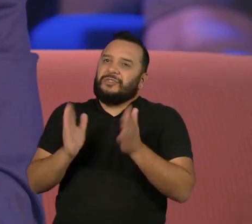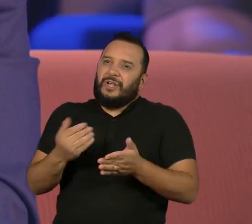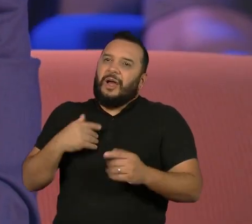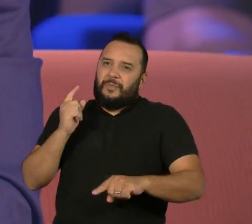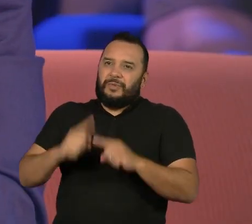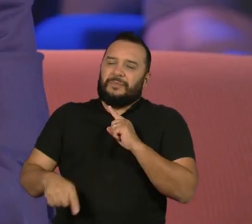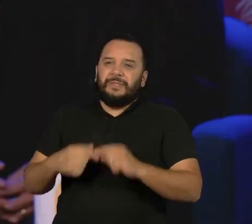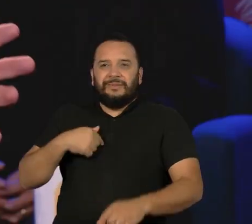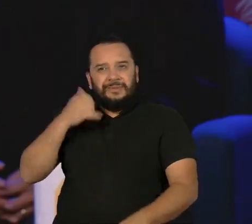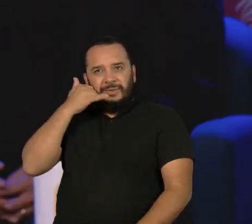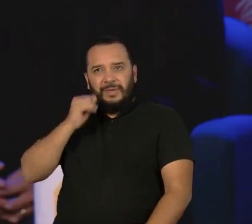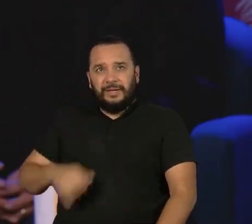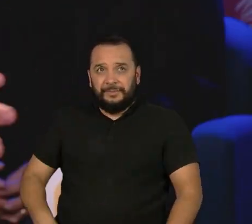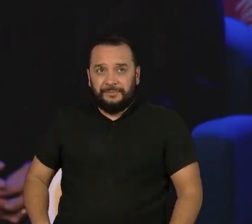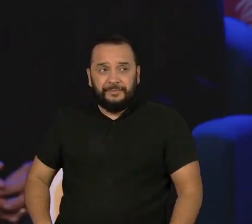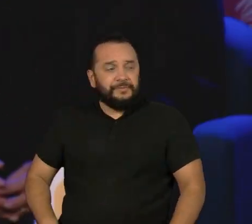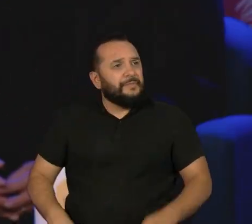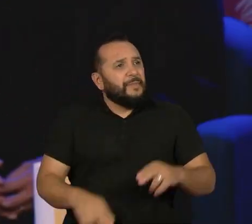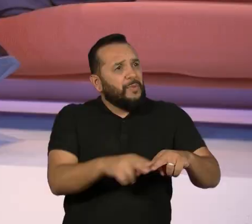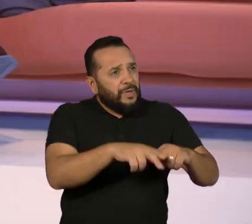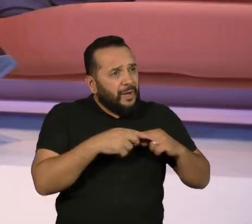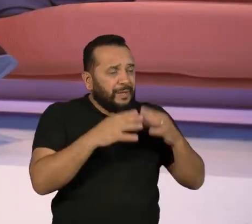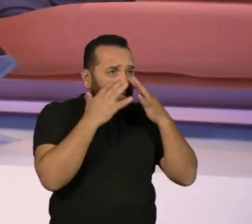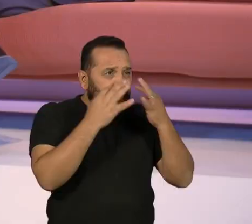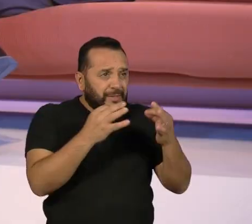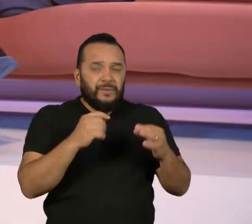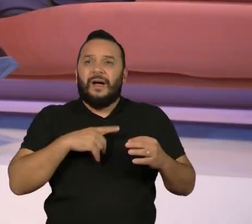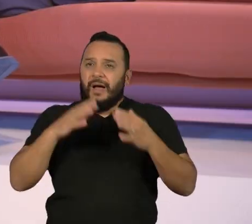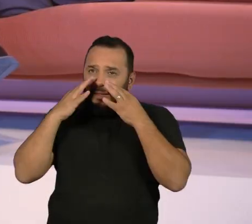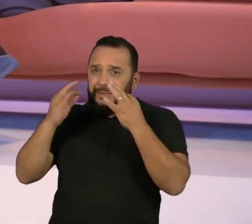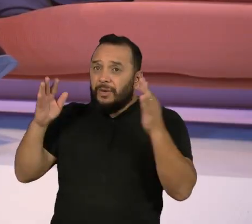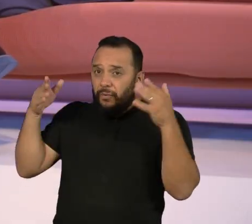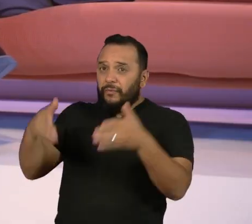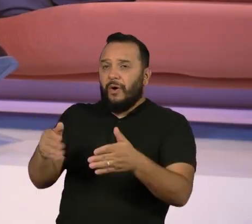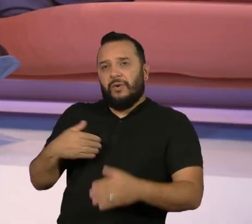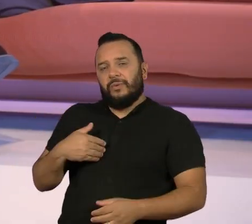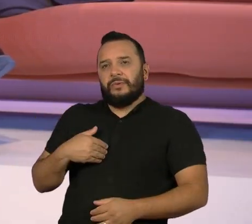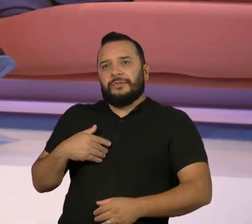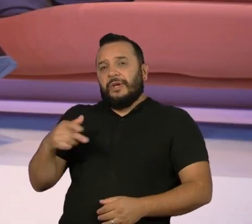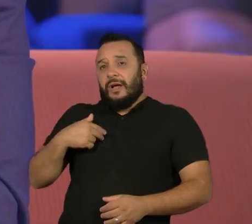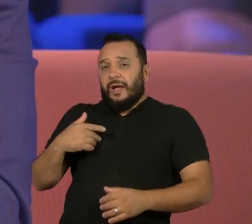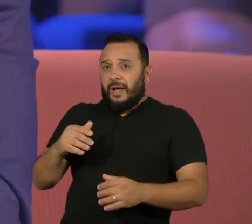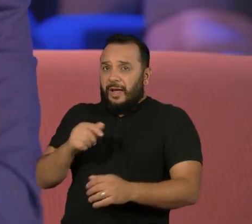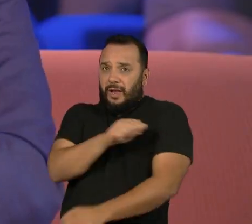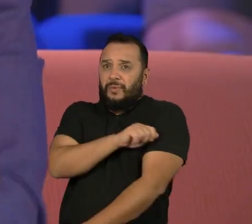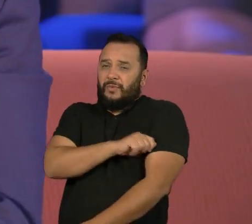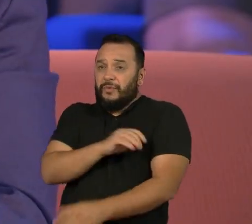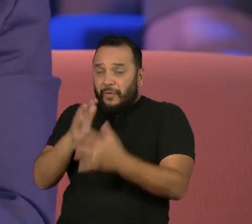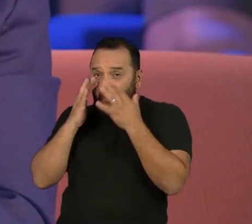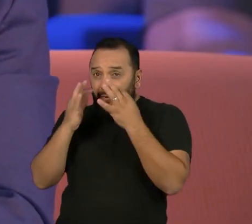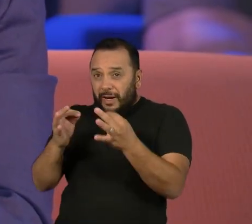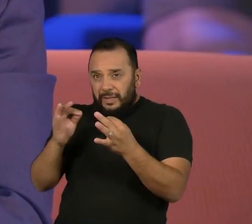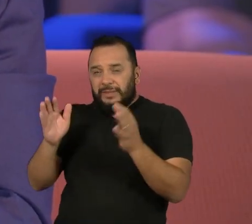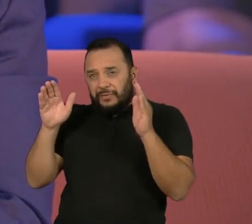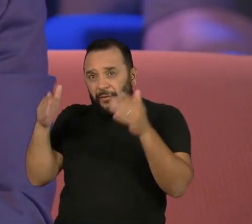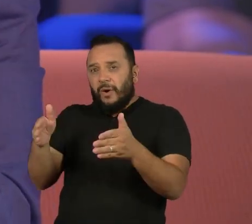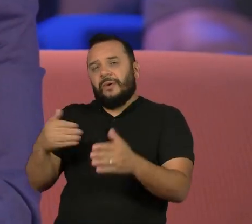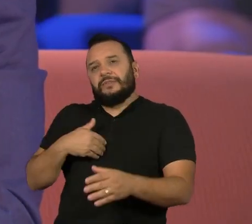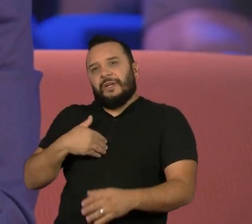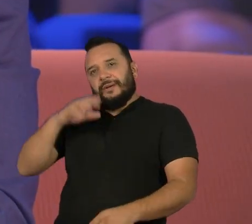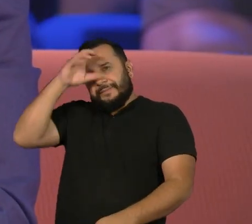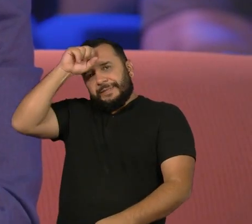uso de celulares. Atenção, né? Pela atenção, né? Foco. O aluno concentrado rende mais. Toda vez que o aluno vê